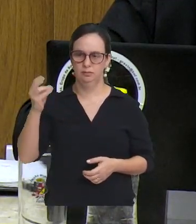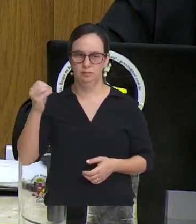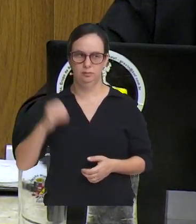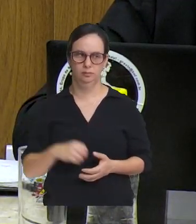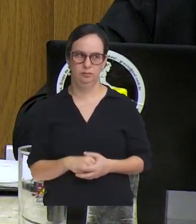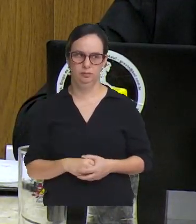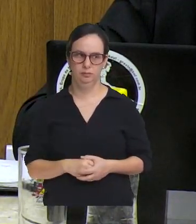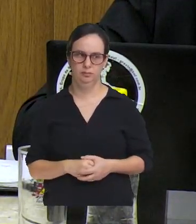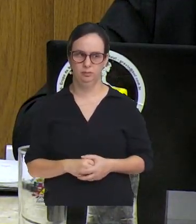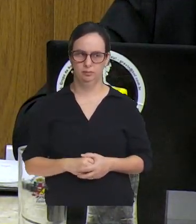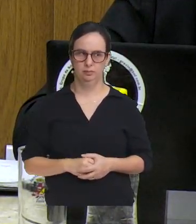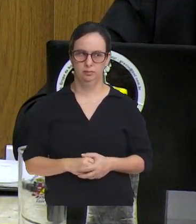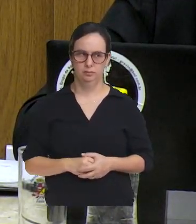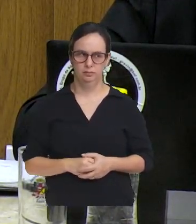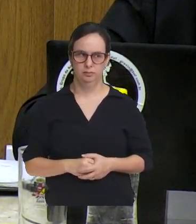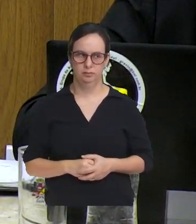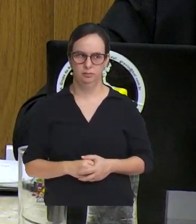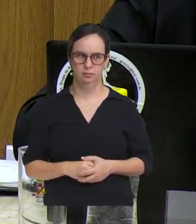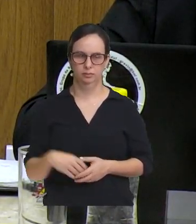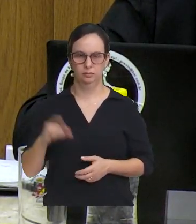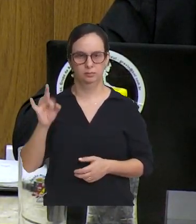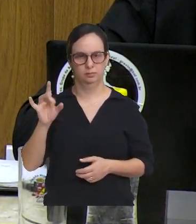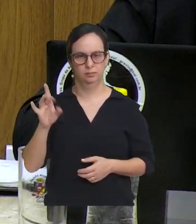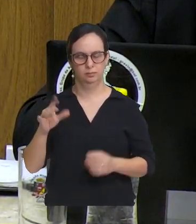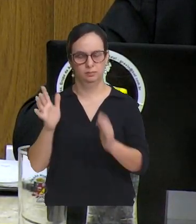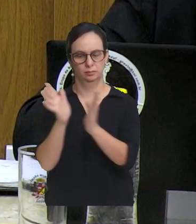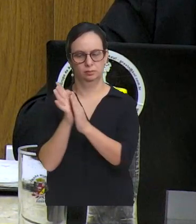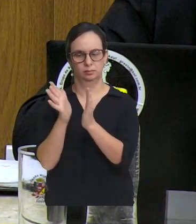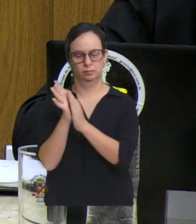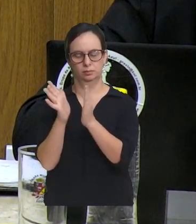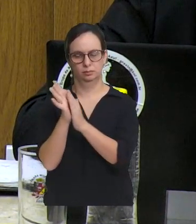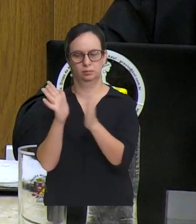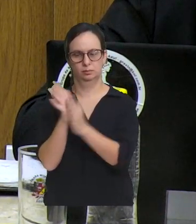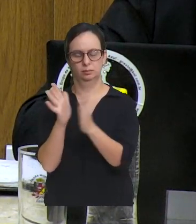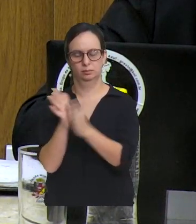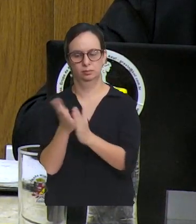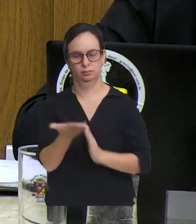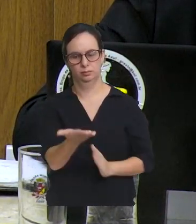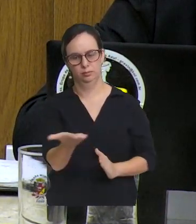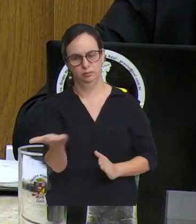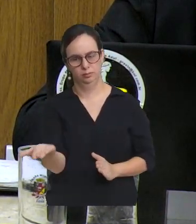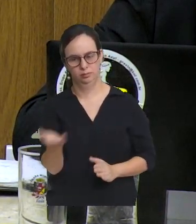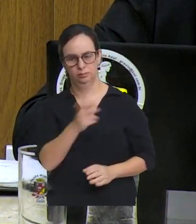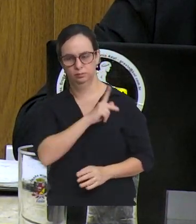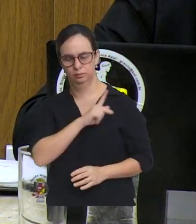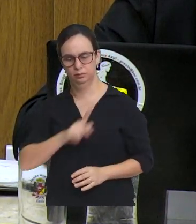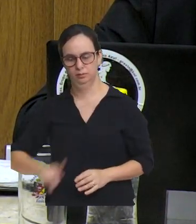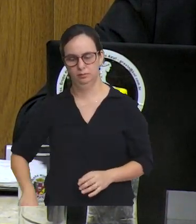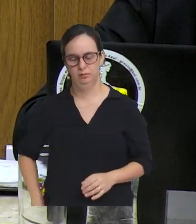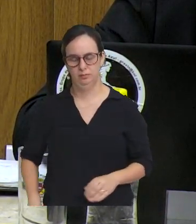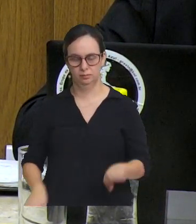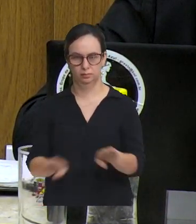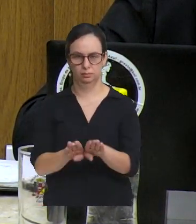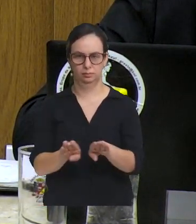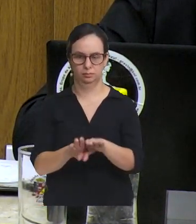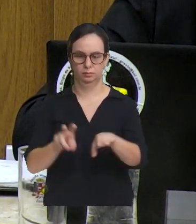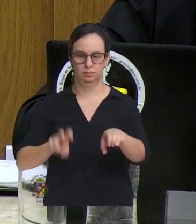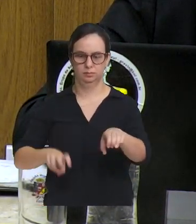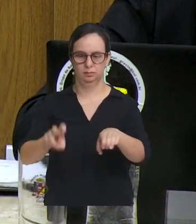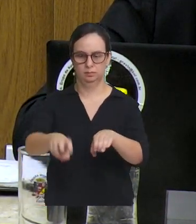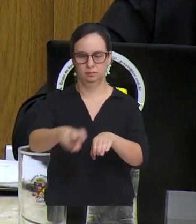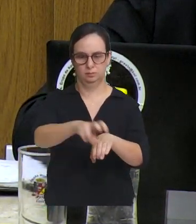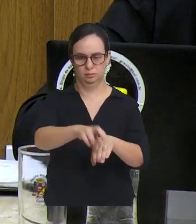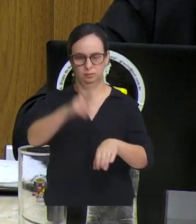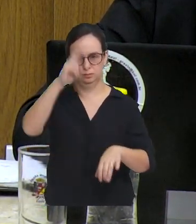Obrigado, senhor presidente. Somente para parabenizar a Vossa Excelência e também a mesa e também a todos os servidores